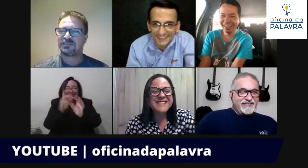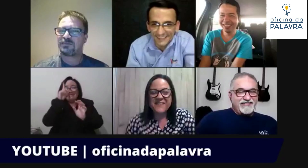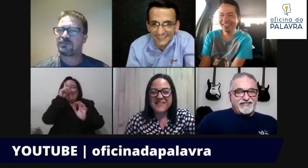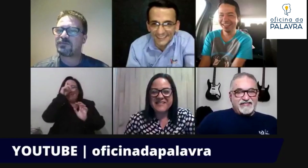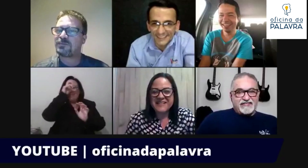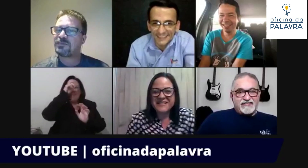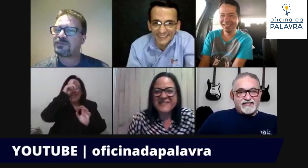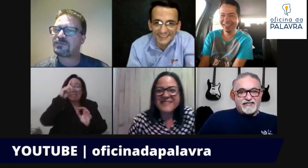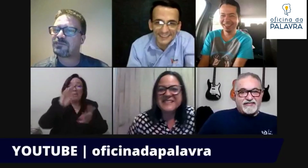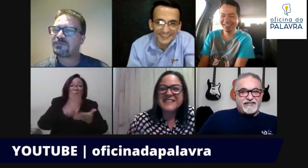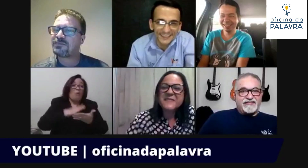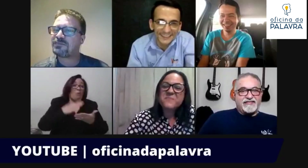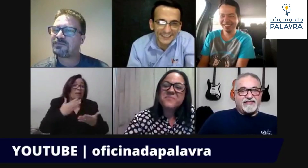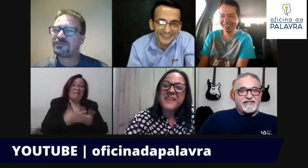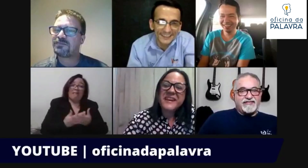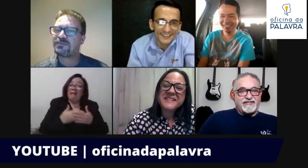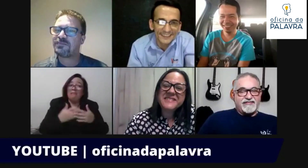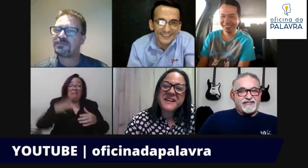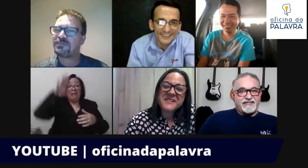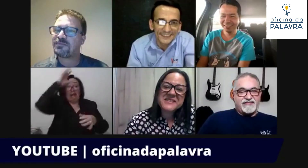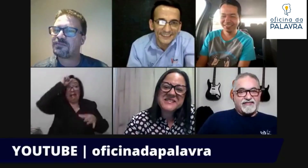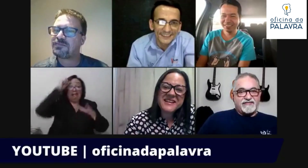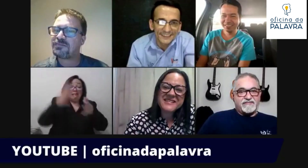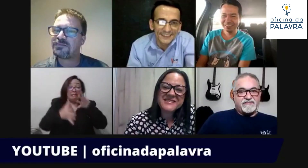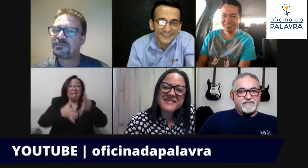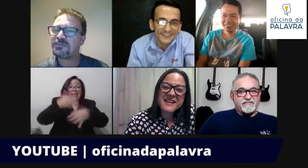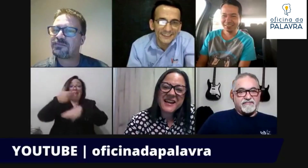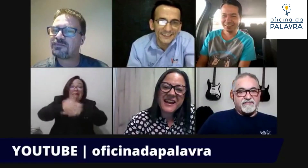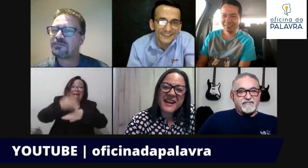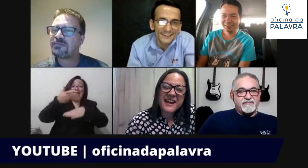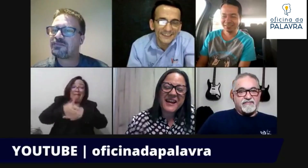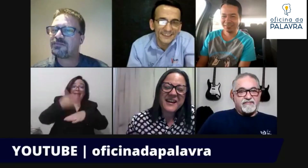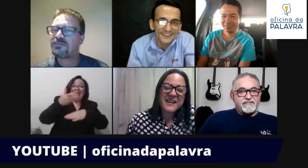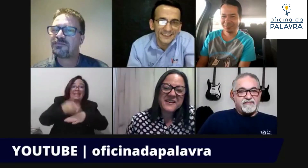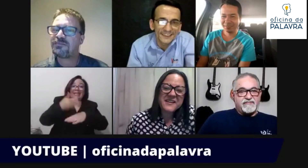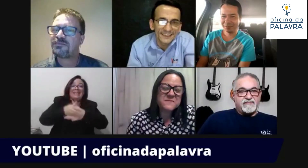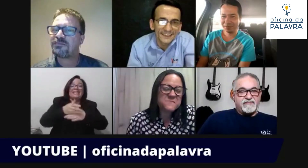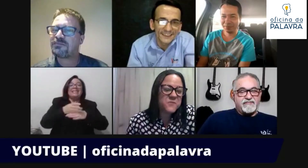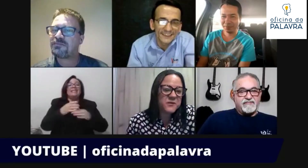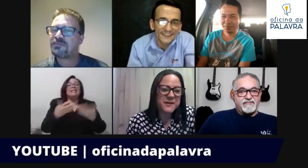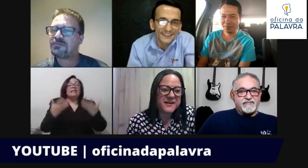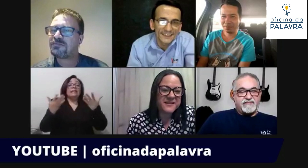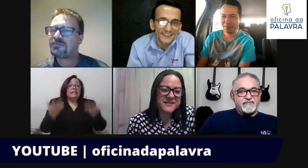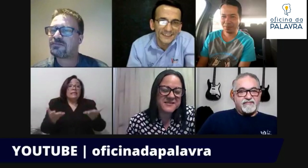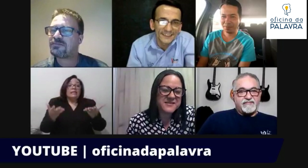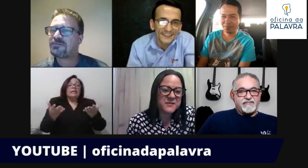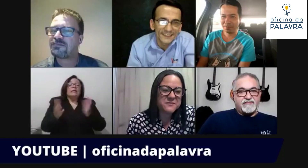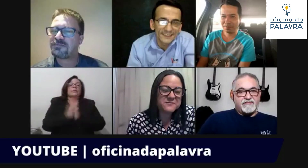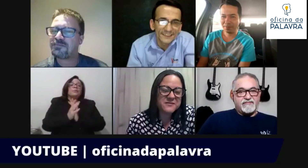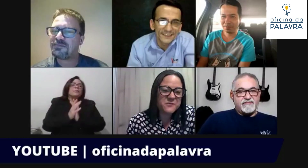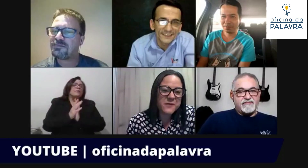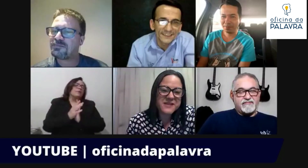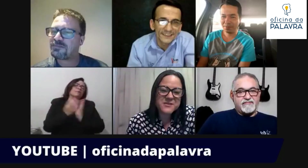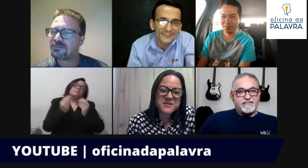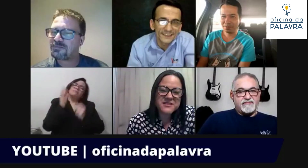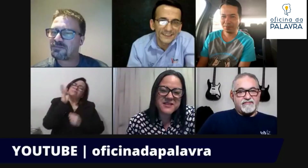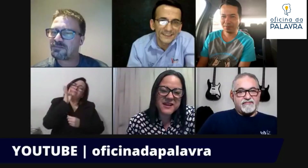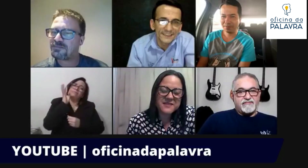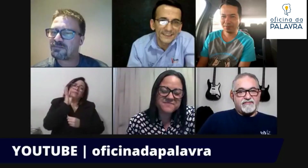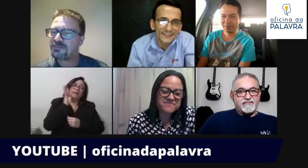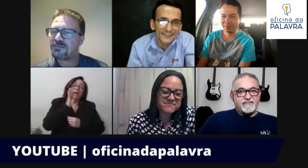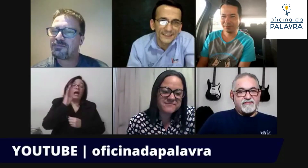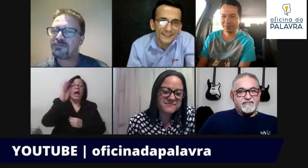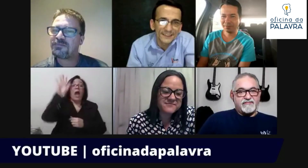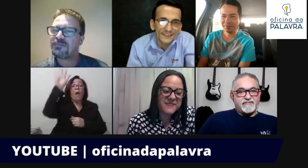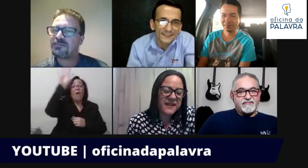O intérprete que lute. Então, assim, muito bacana. No Brasil, a gente